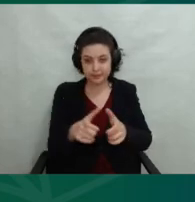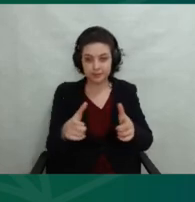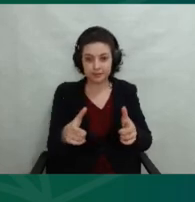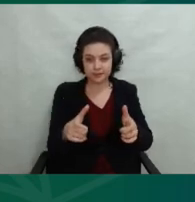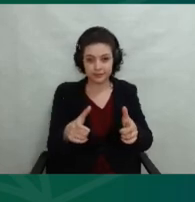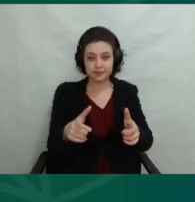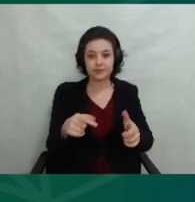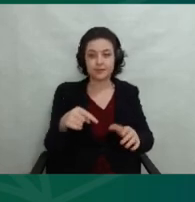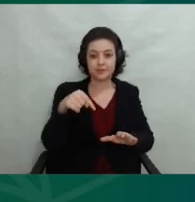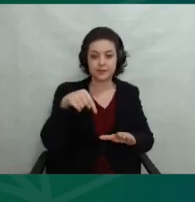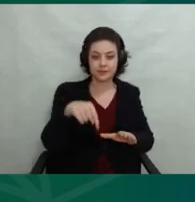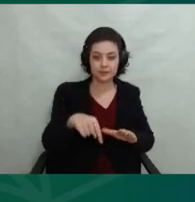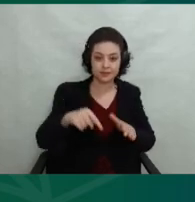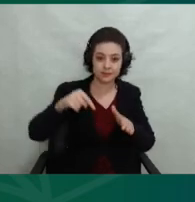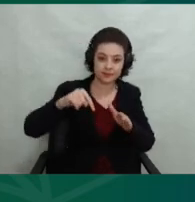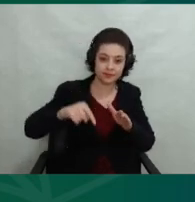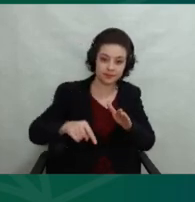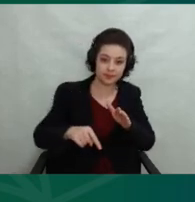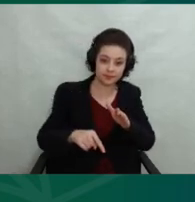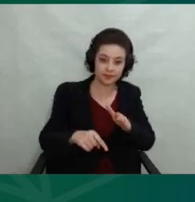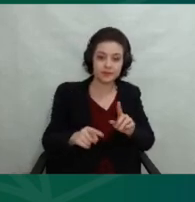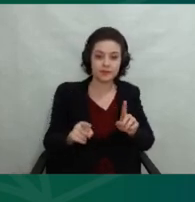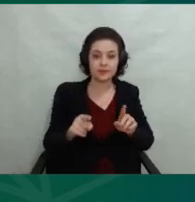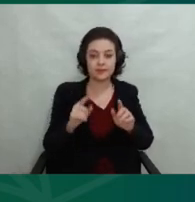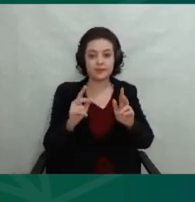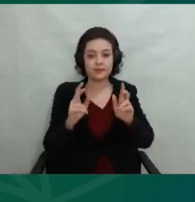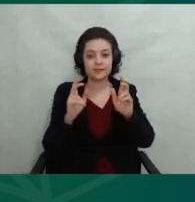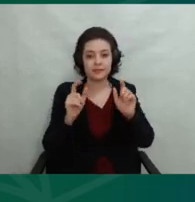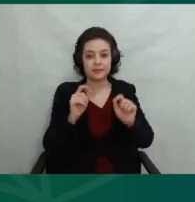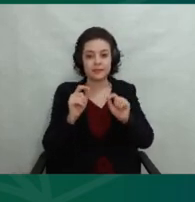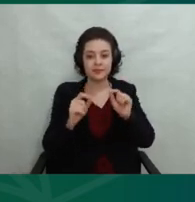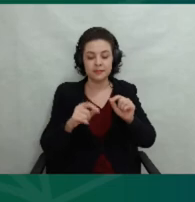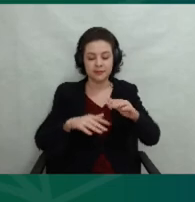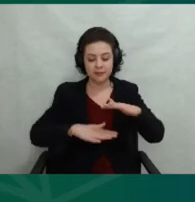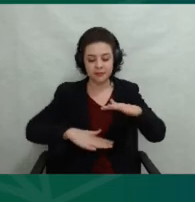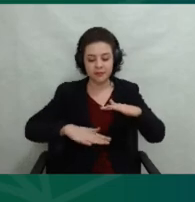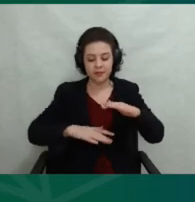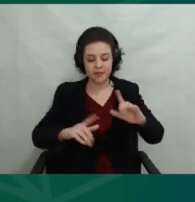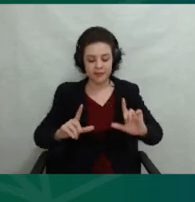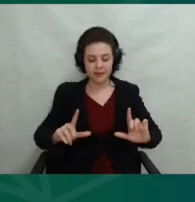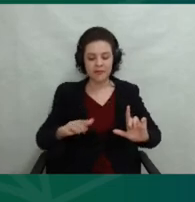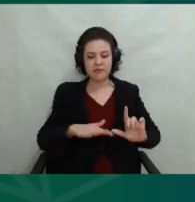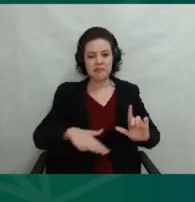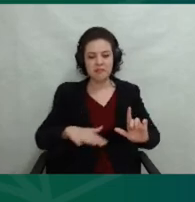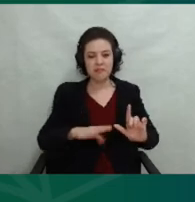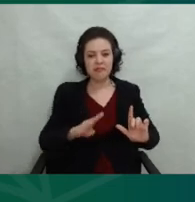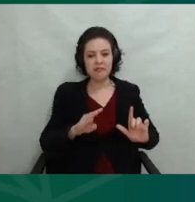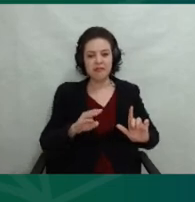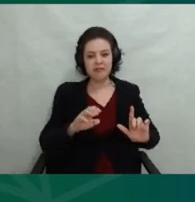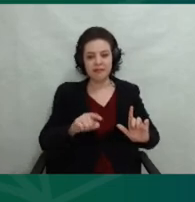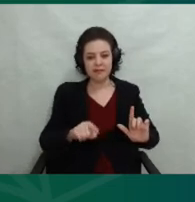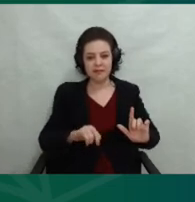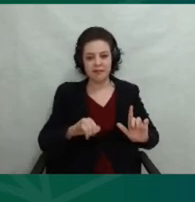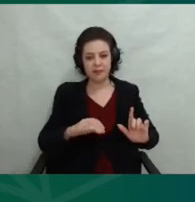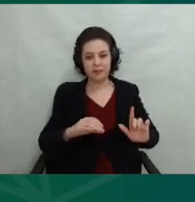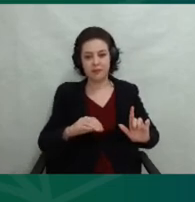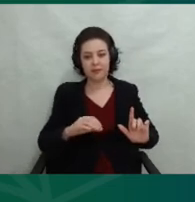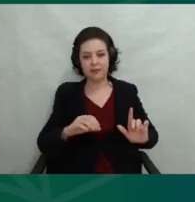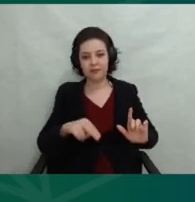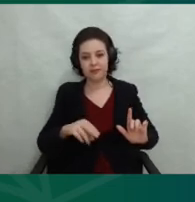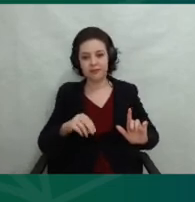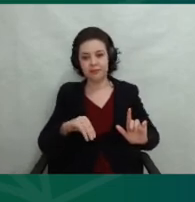submarino. Mas queria que vocês percebessem também que, principalmente embaixo, que é o gráfico da benzoilegonina, nós encontramos ali à esquerda, na